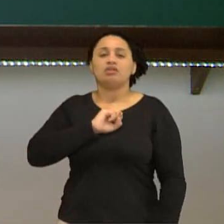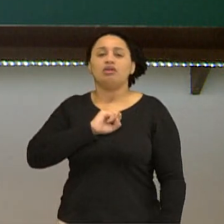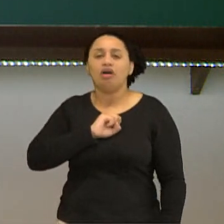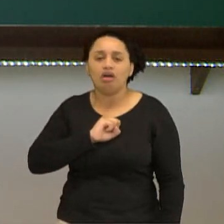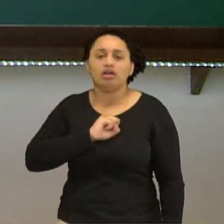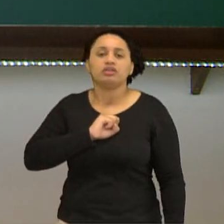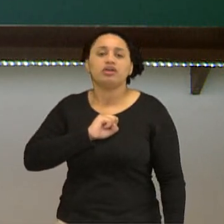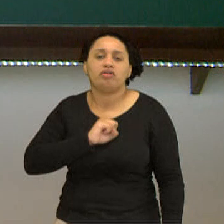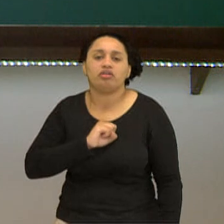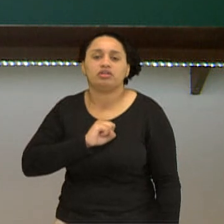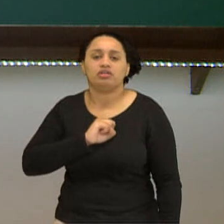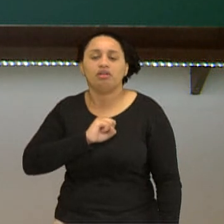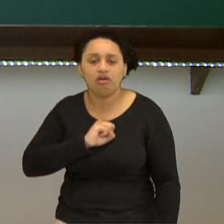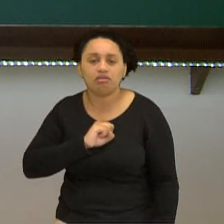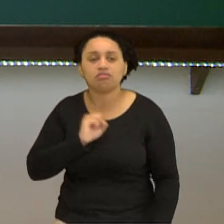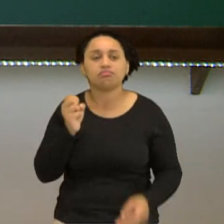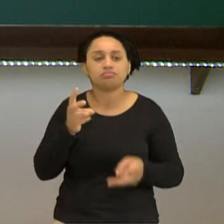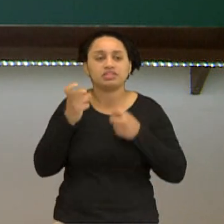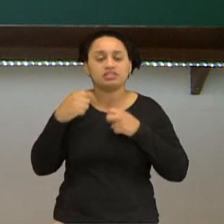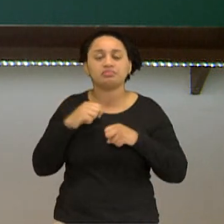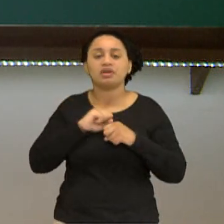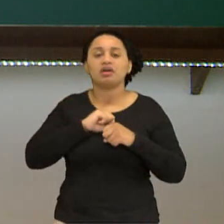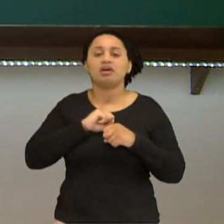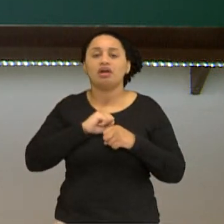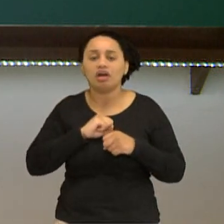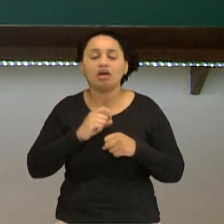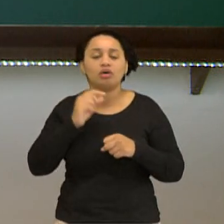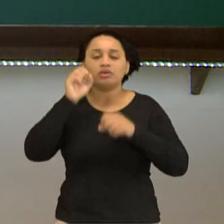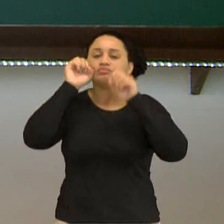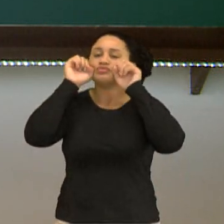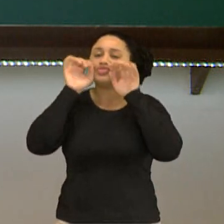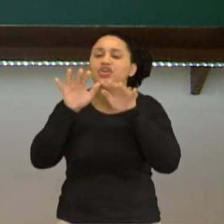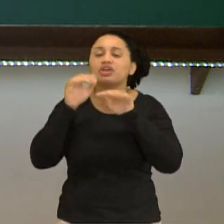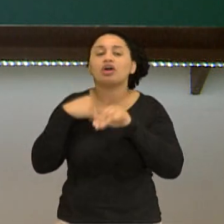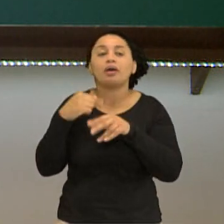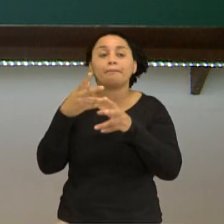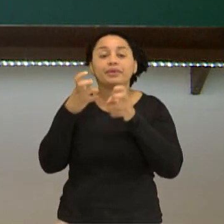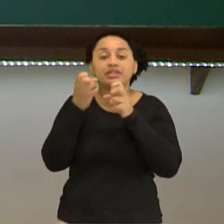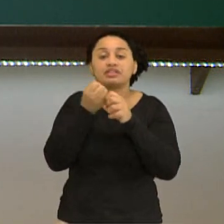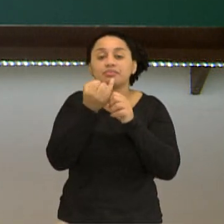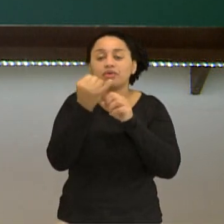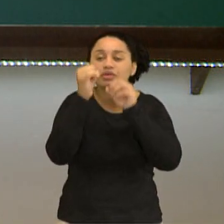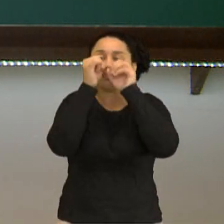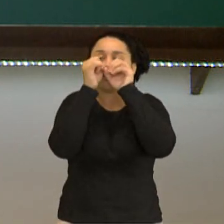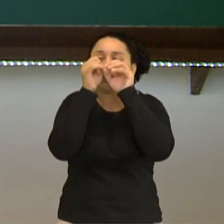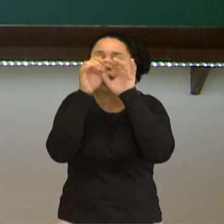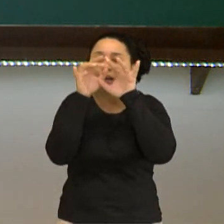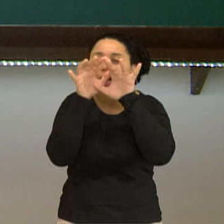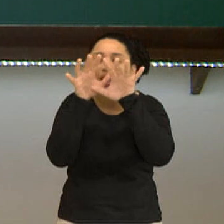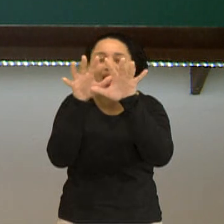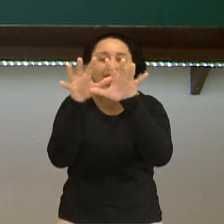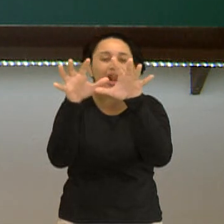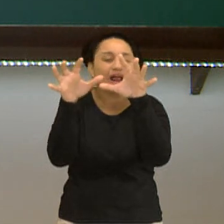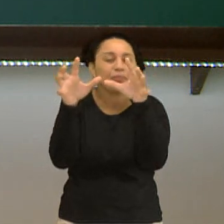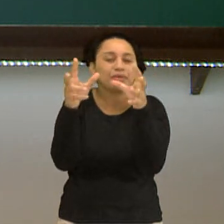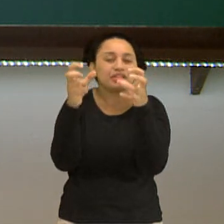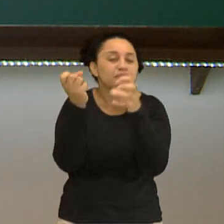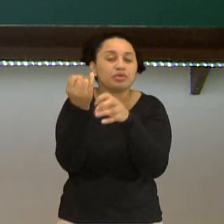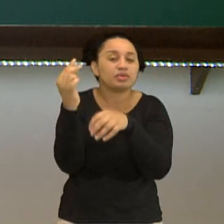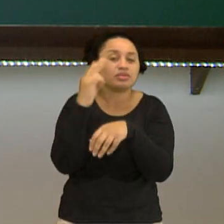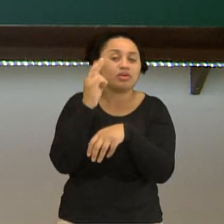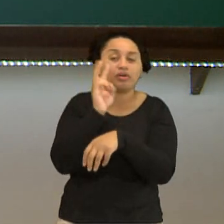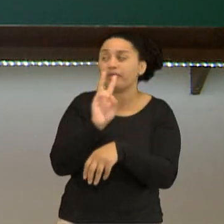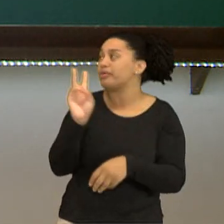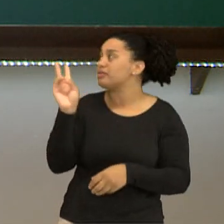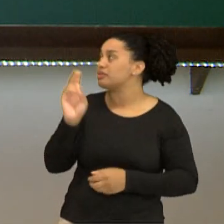que acontece? Olha só, um simples espirro, olha a quantidade de elementos que elimina. Vocês não têm